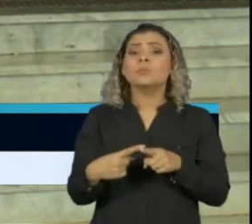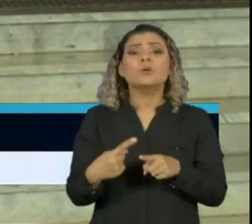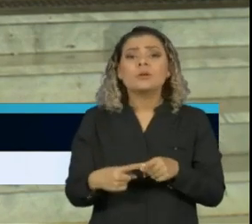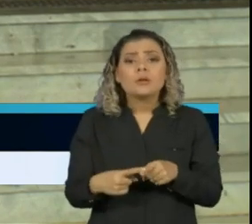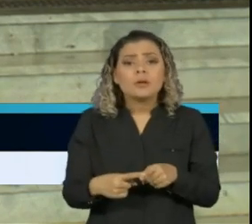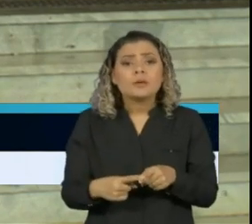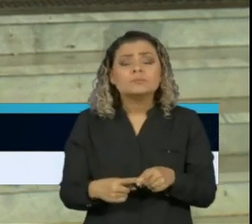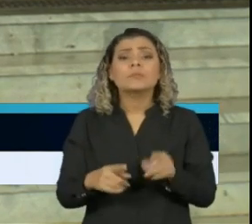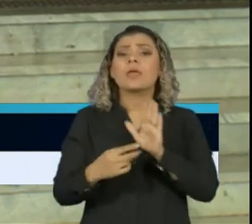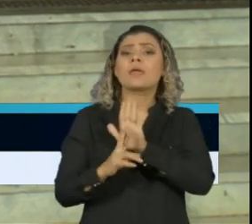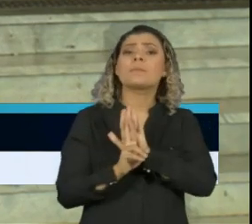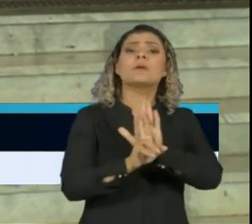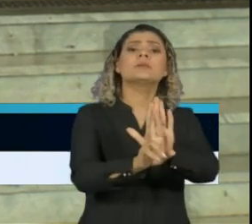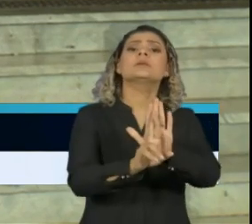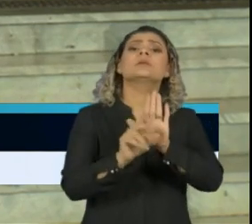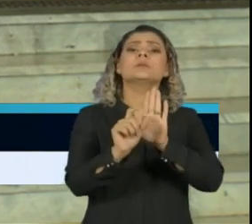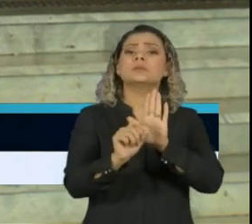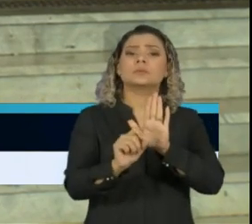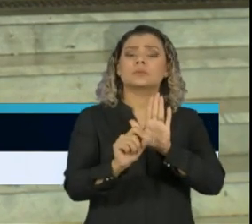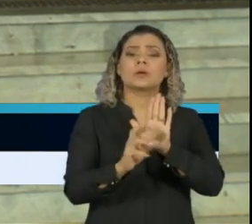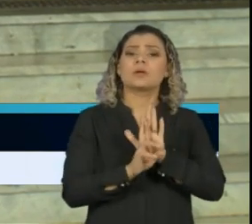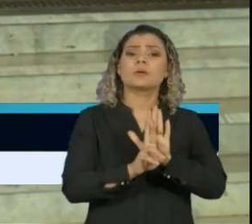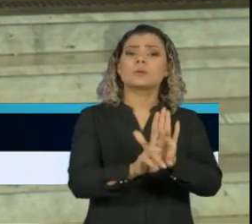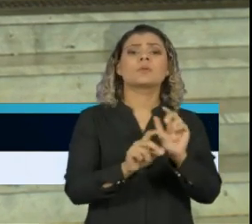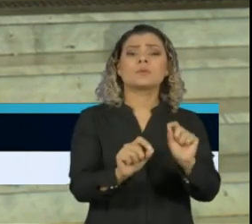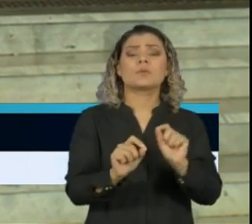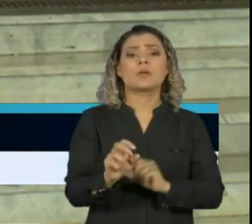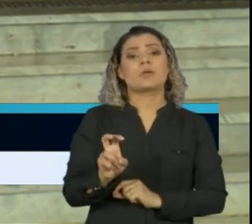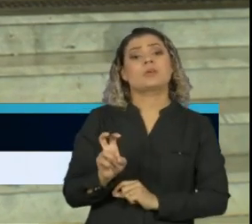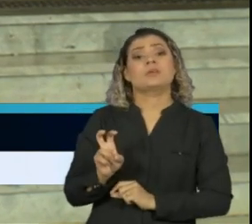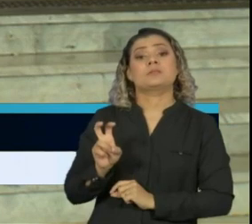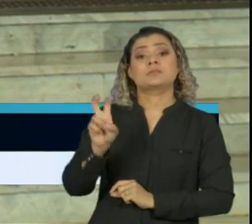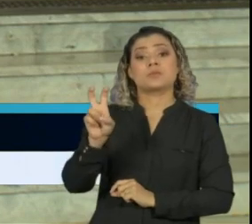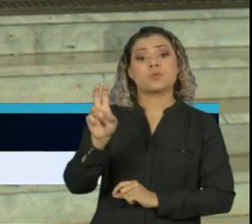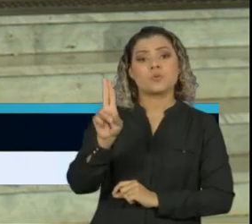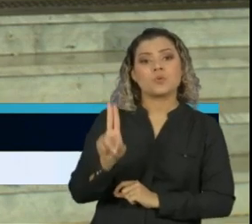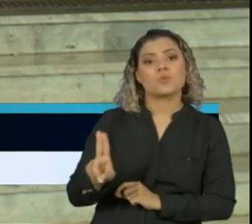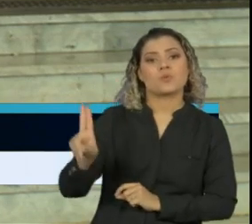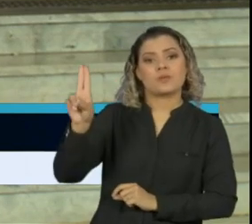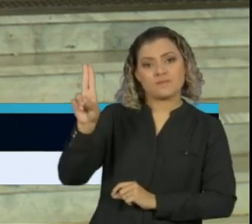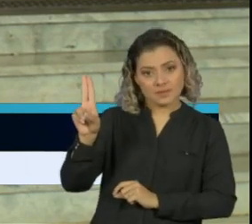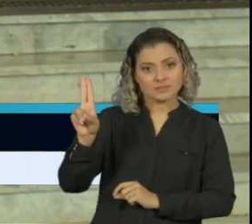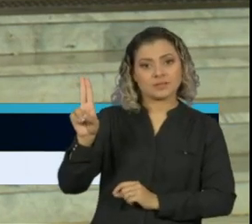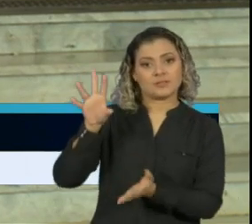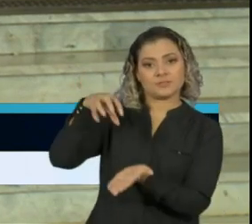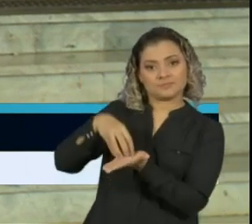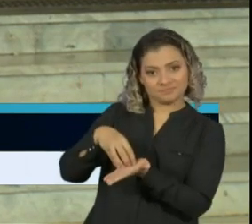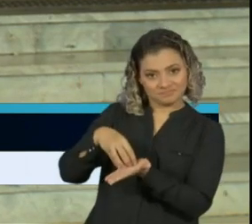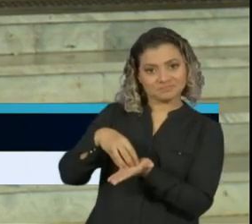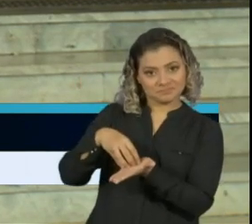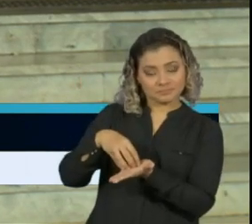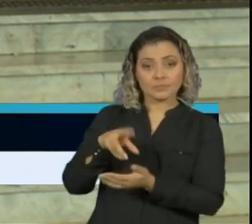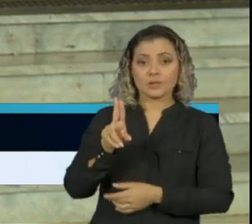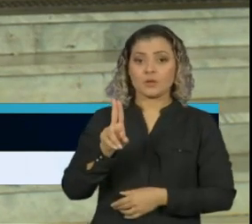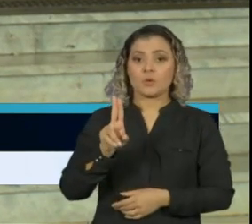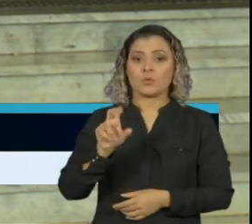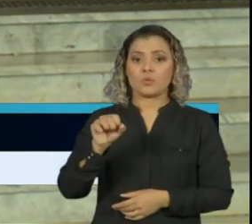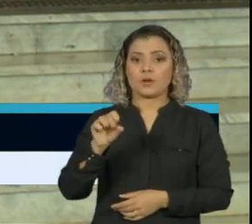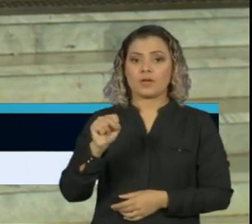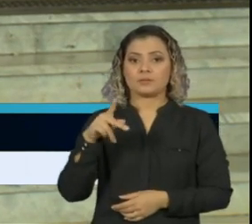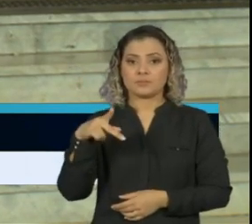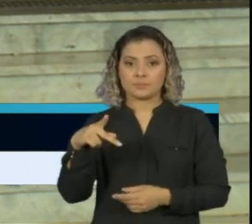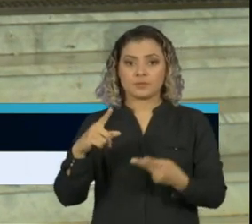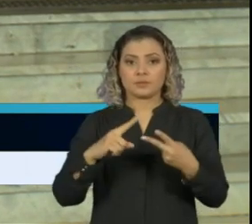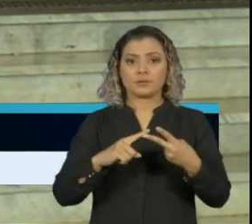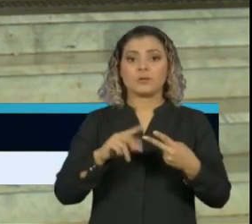contingência está representado por 5 universidades e centros universitários: Unesp,